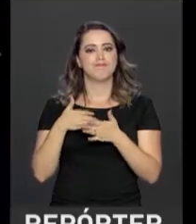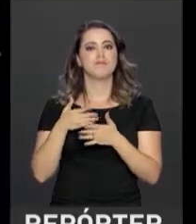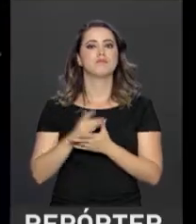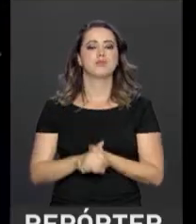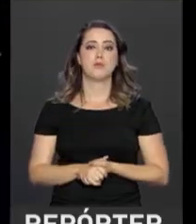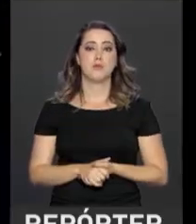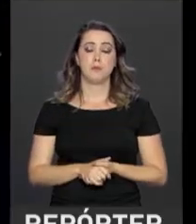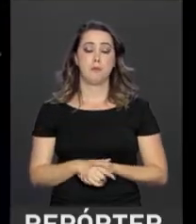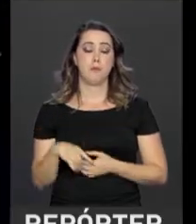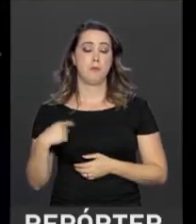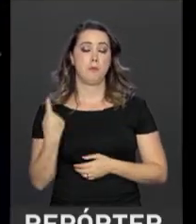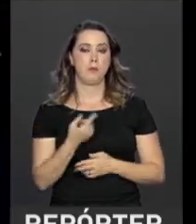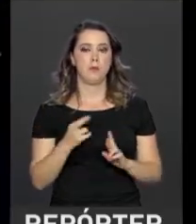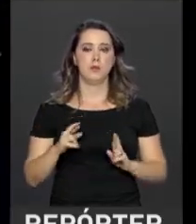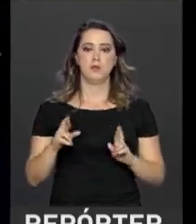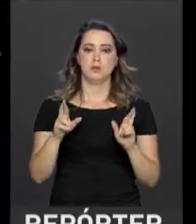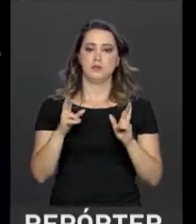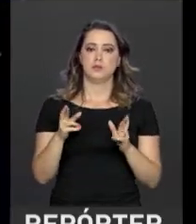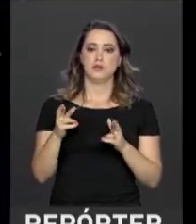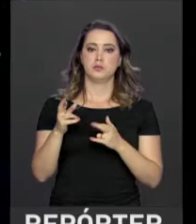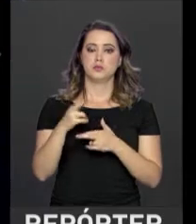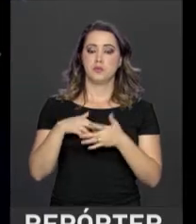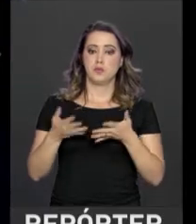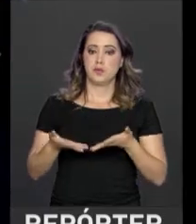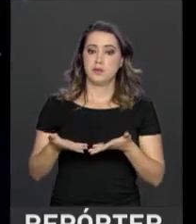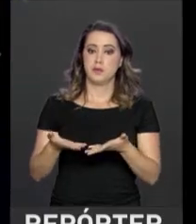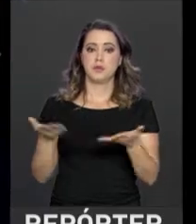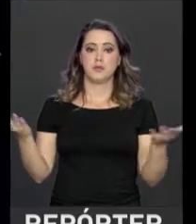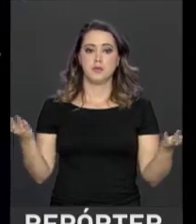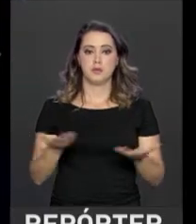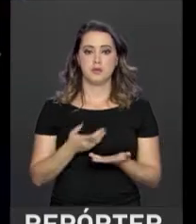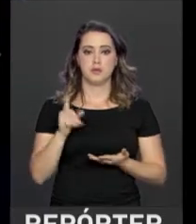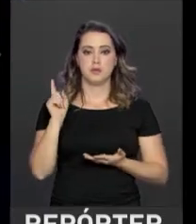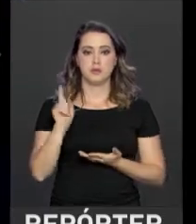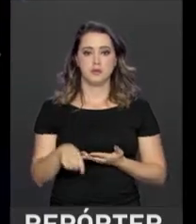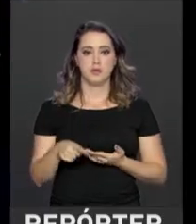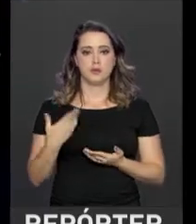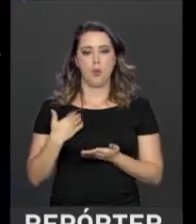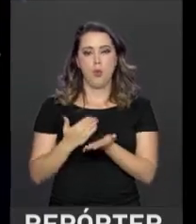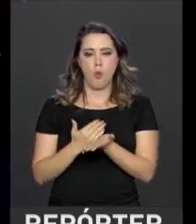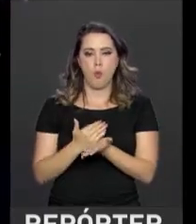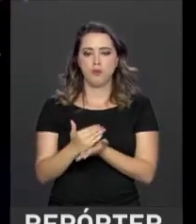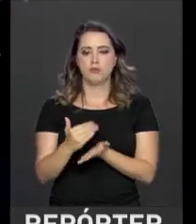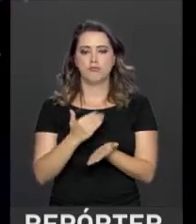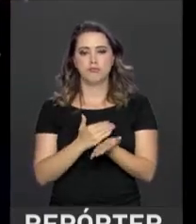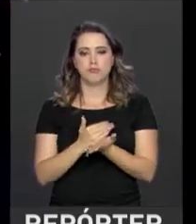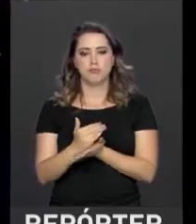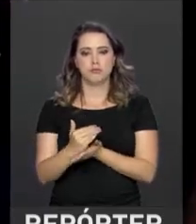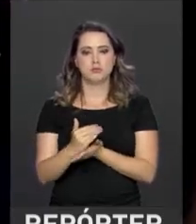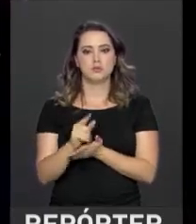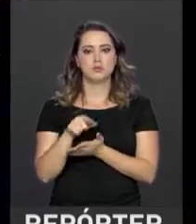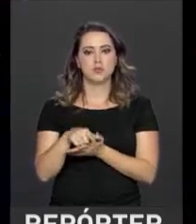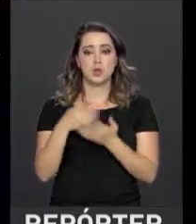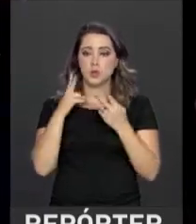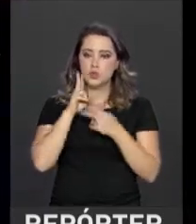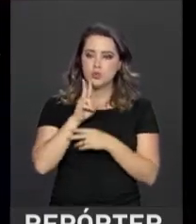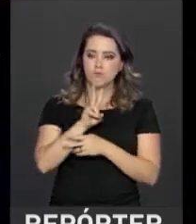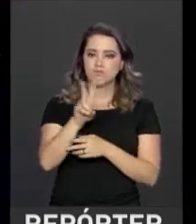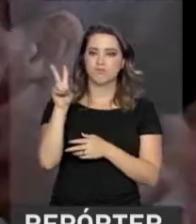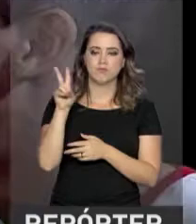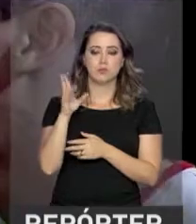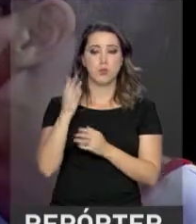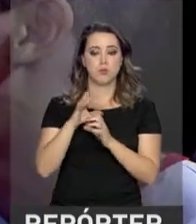a gente espera que esse pequeno prémio que está saindo agora na seja o pontapé inicial de um olhar